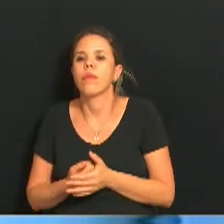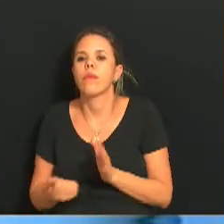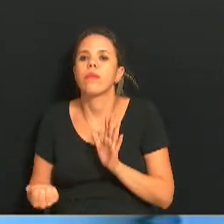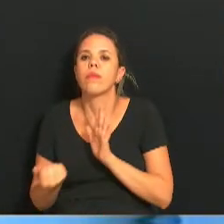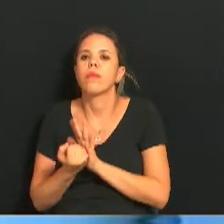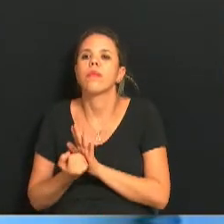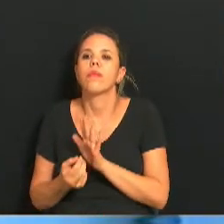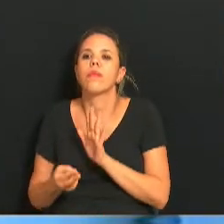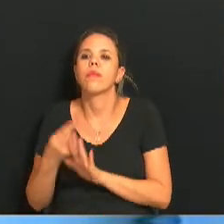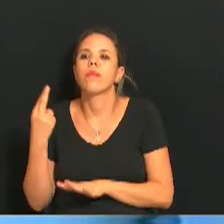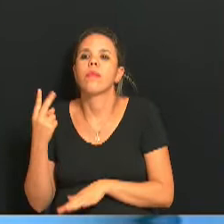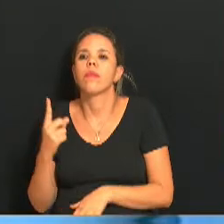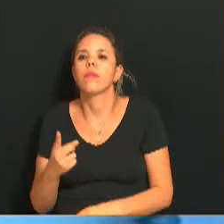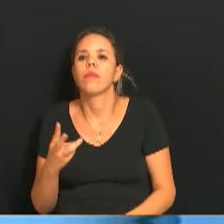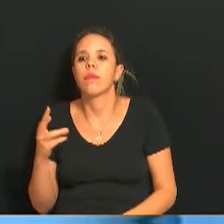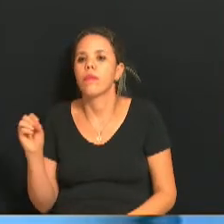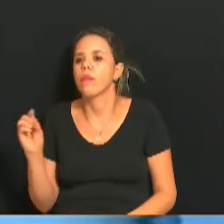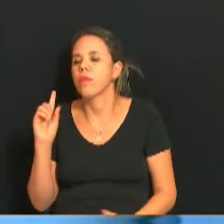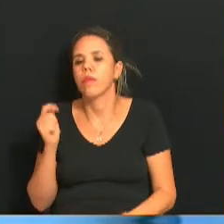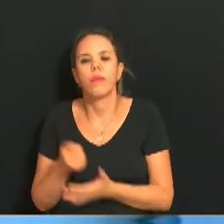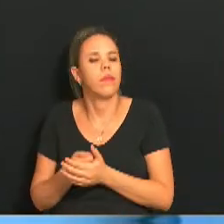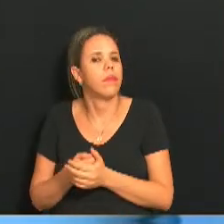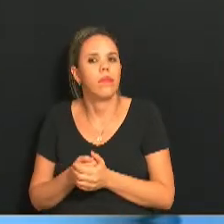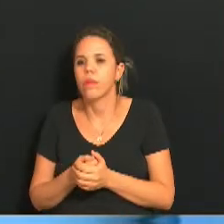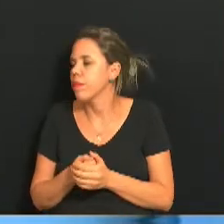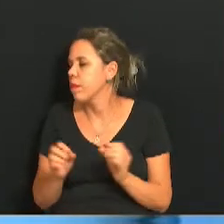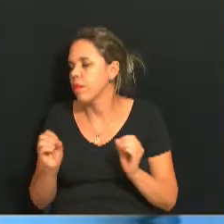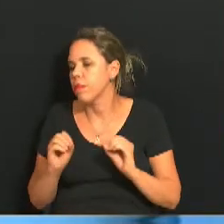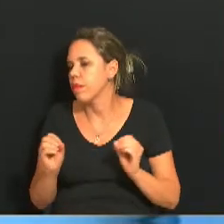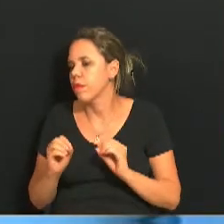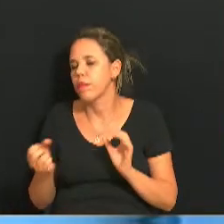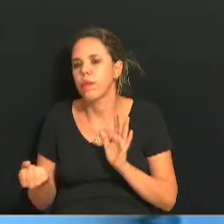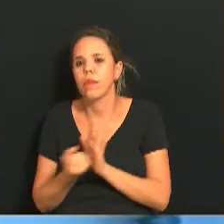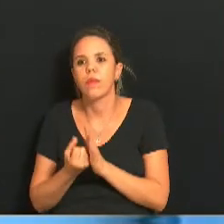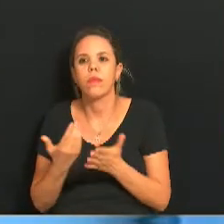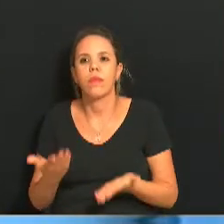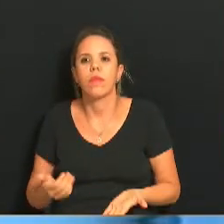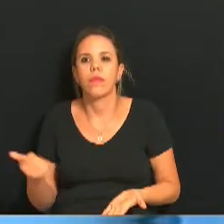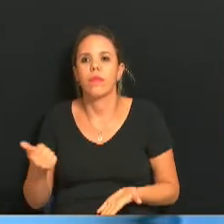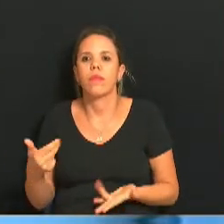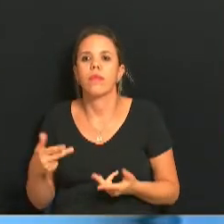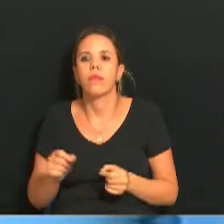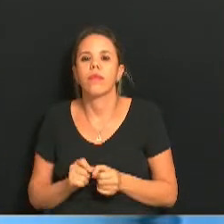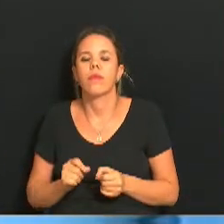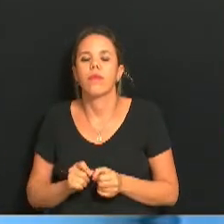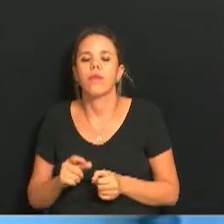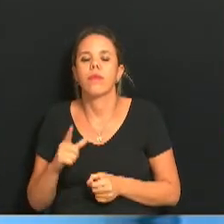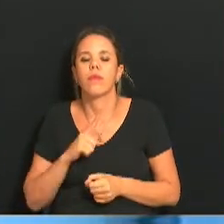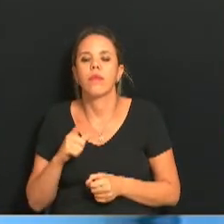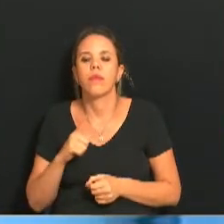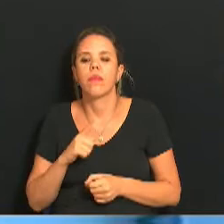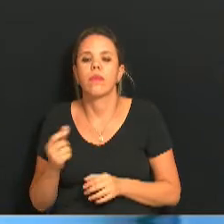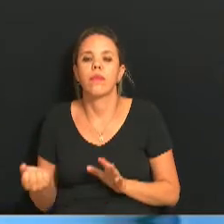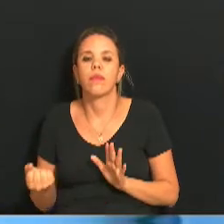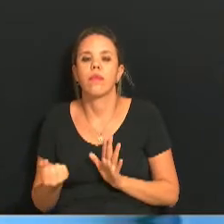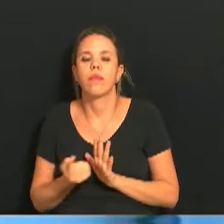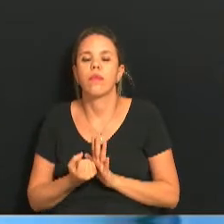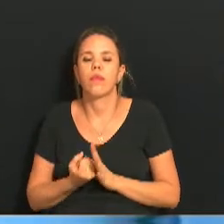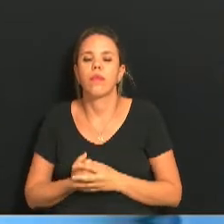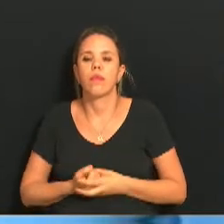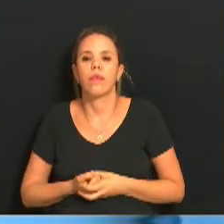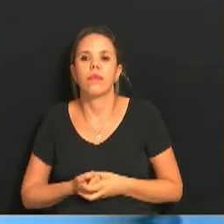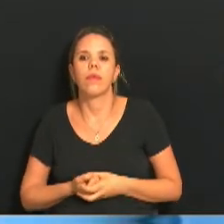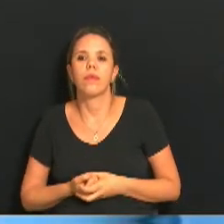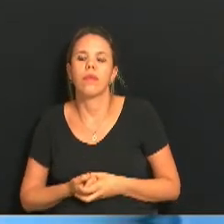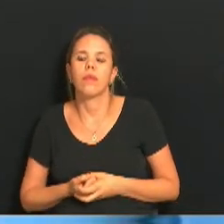a resolução 130 ela não decide sobre menino com balão de primeira coisa para que haja um profundamente eu preciso que